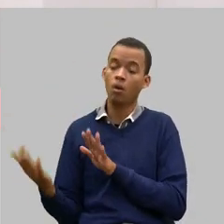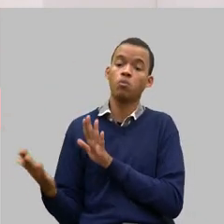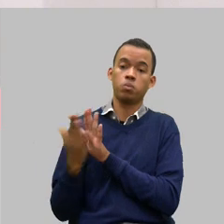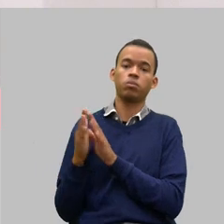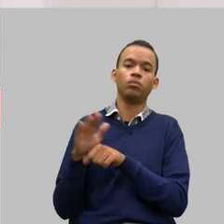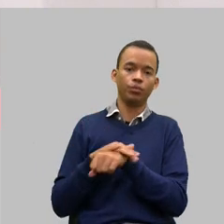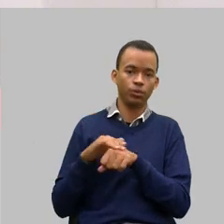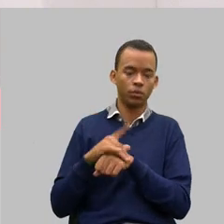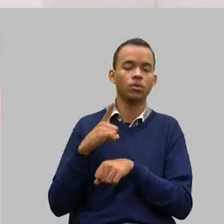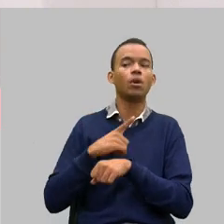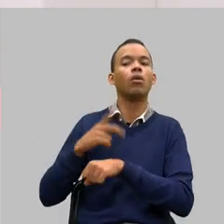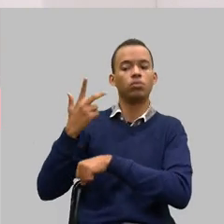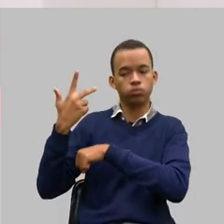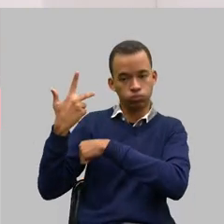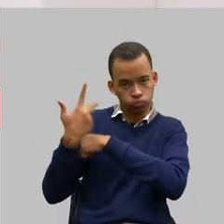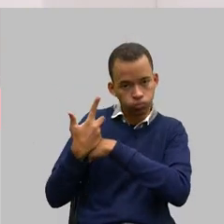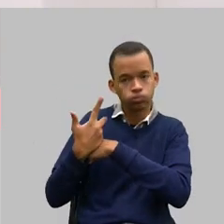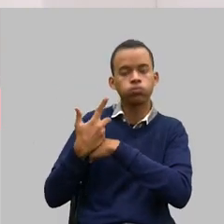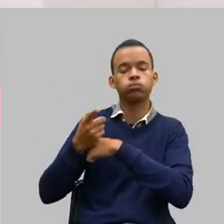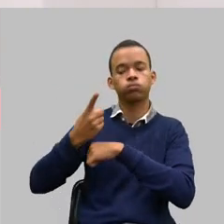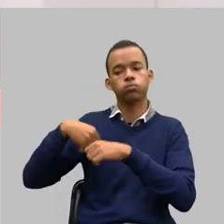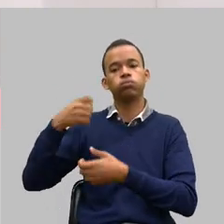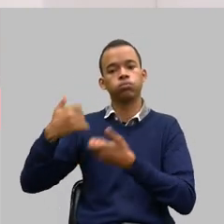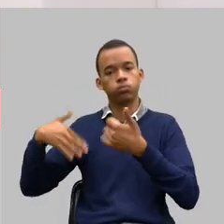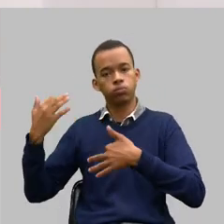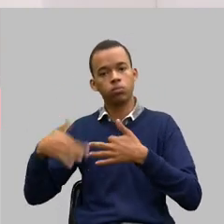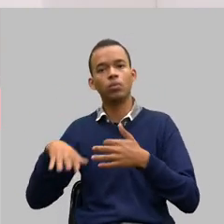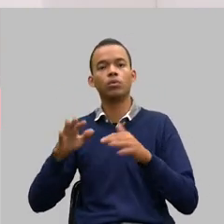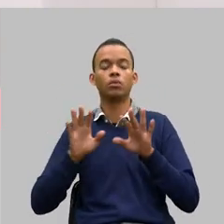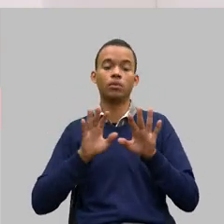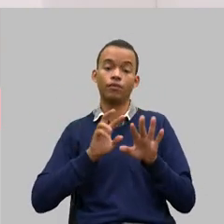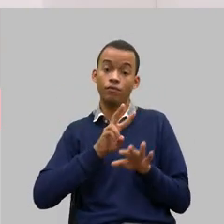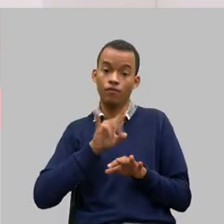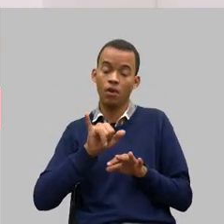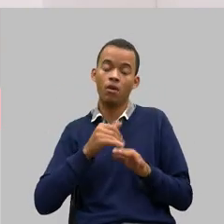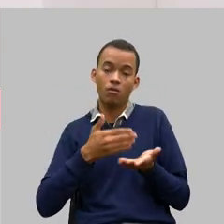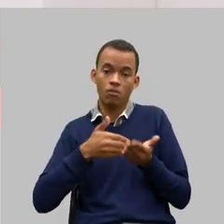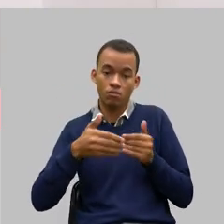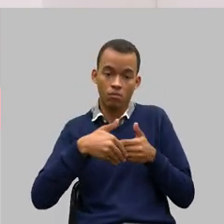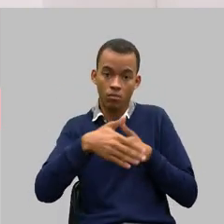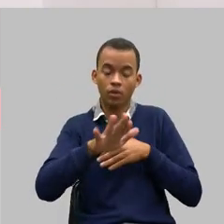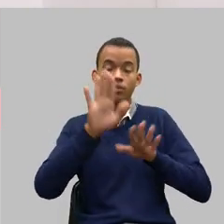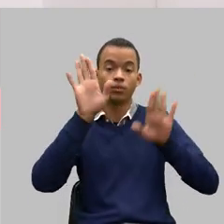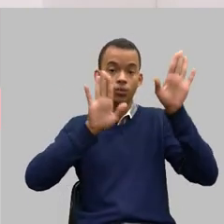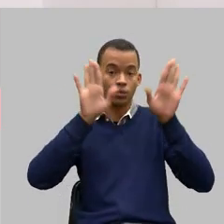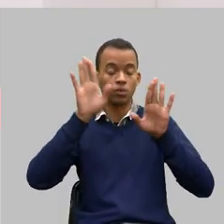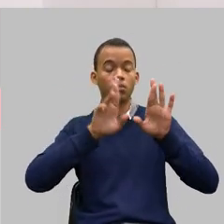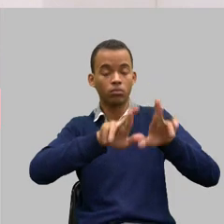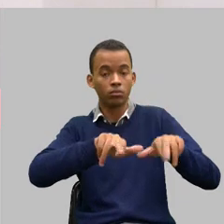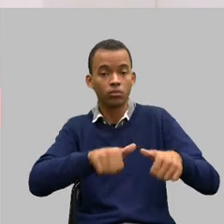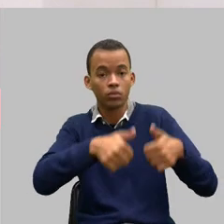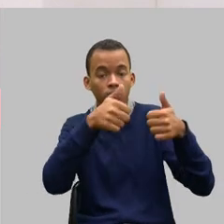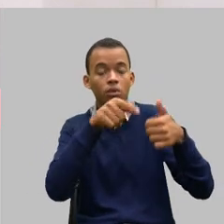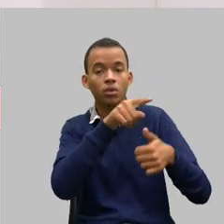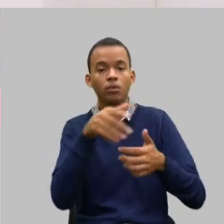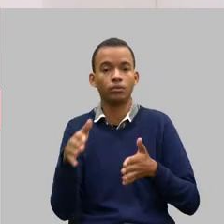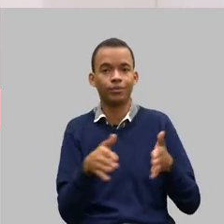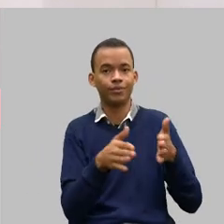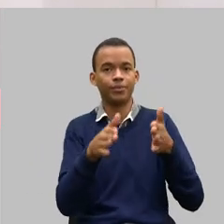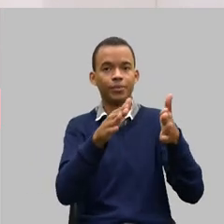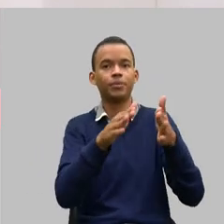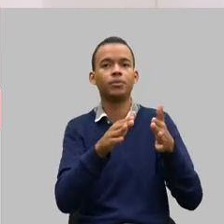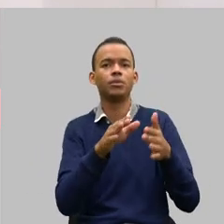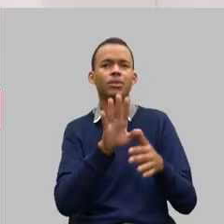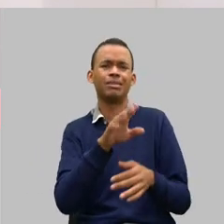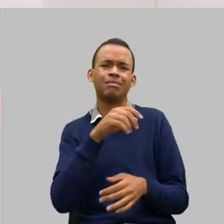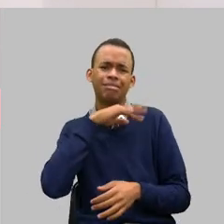vídeo com eles né falando que a gente soltaria essa licitação eh da recuperação lá a estrada só acha Só não